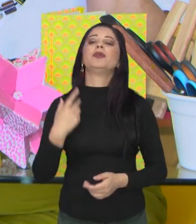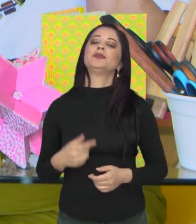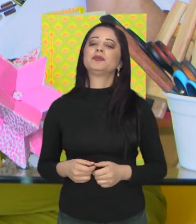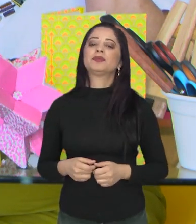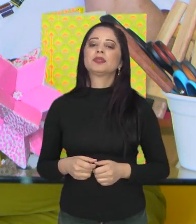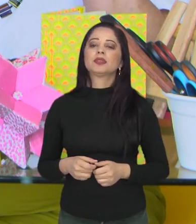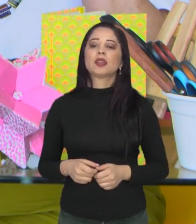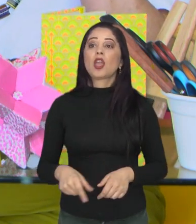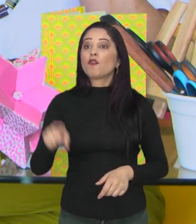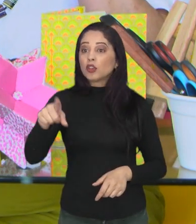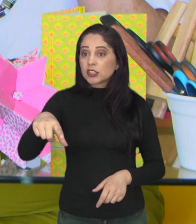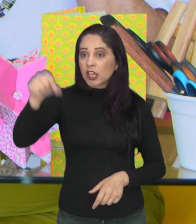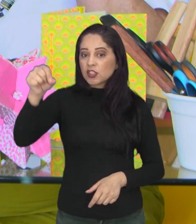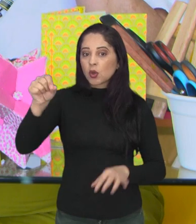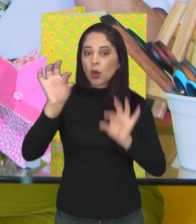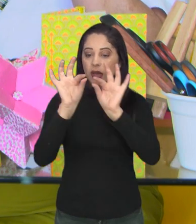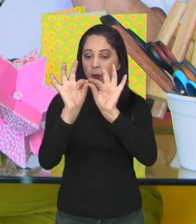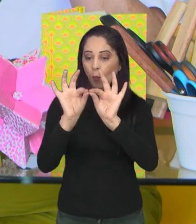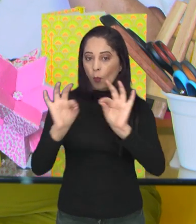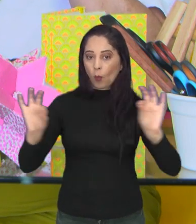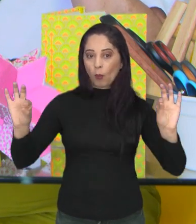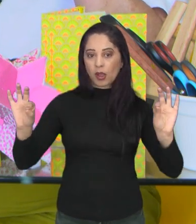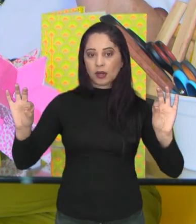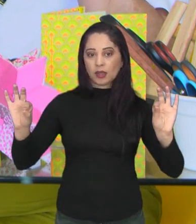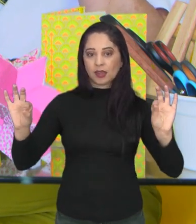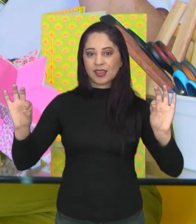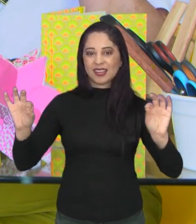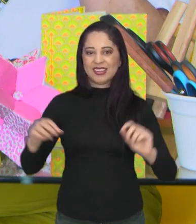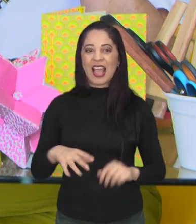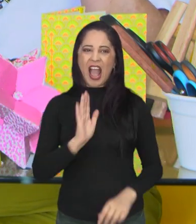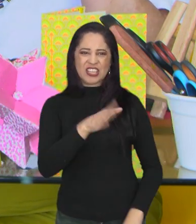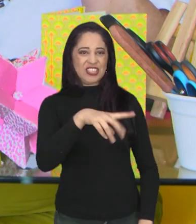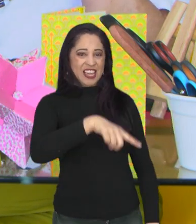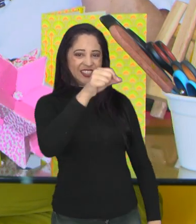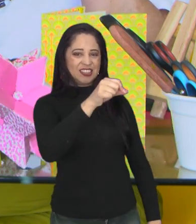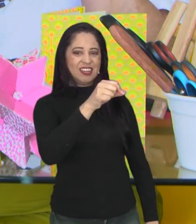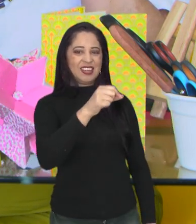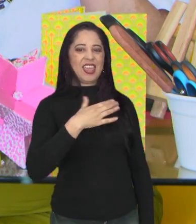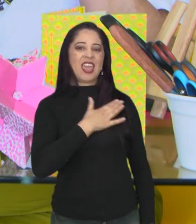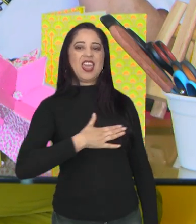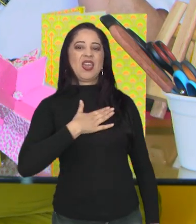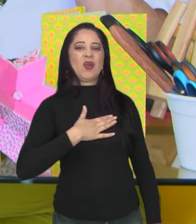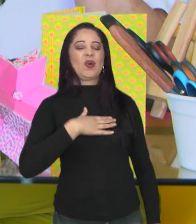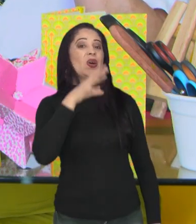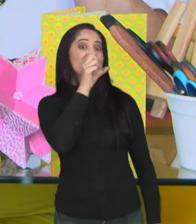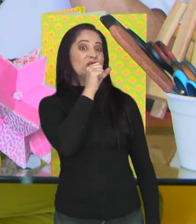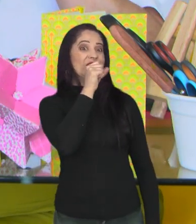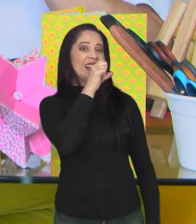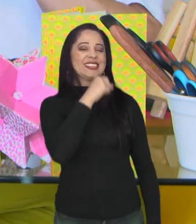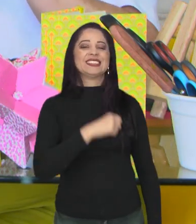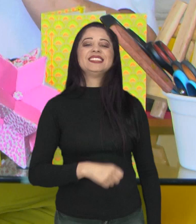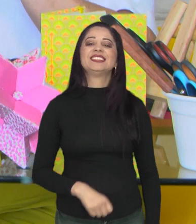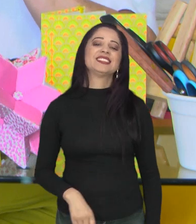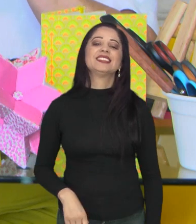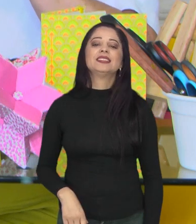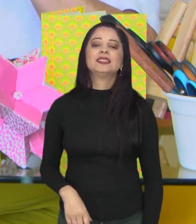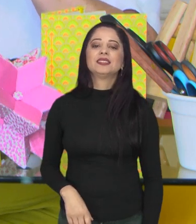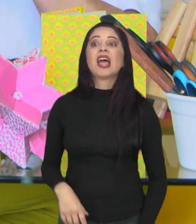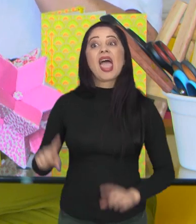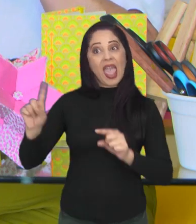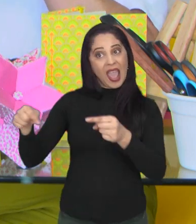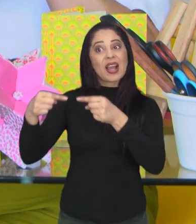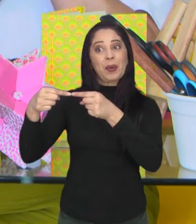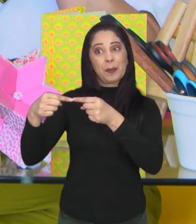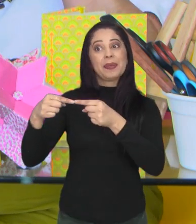você vai escolher a linha eu gosto Quero essa acho que vai Nina